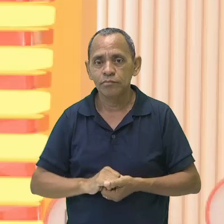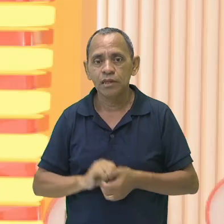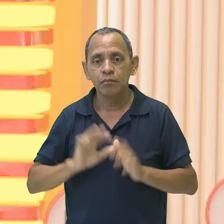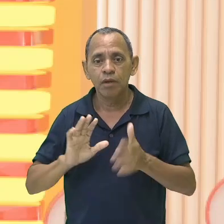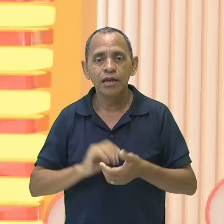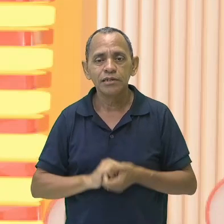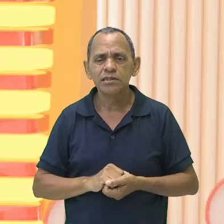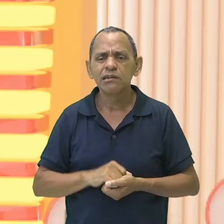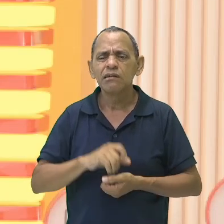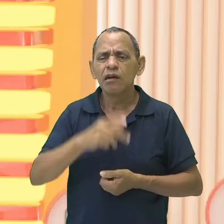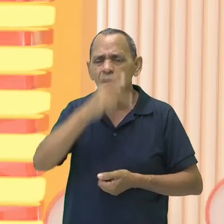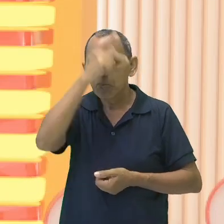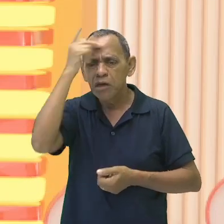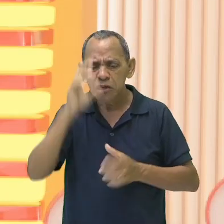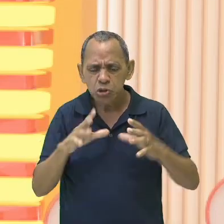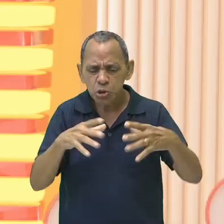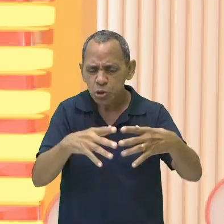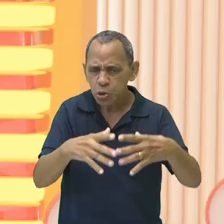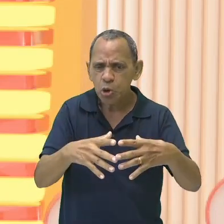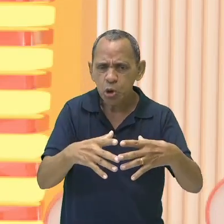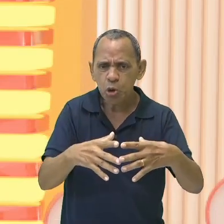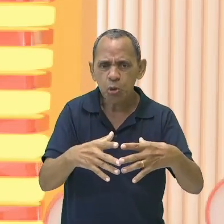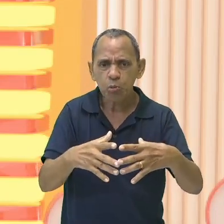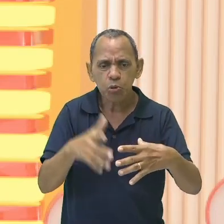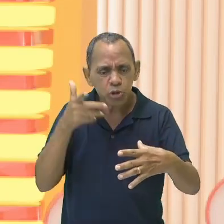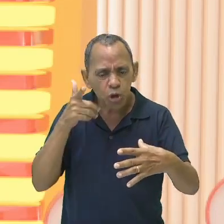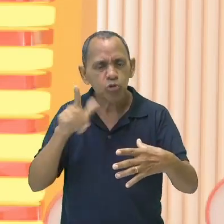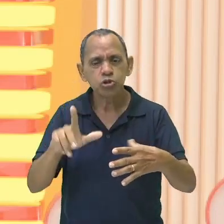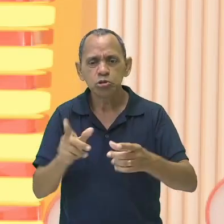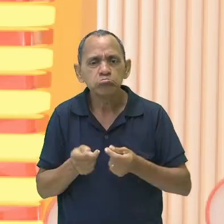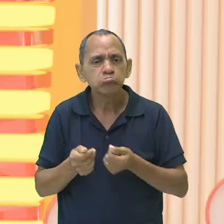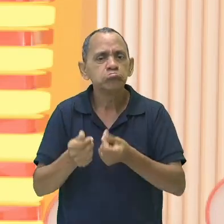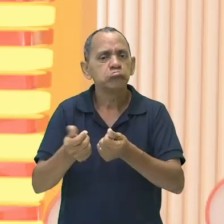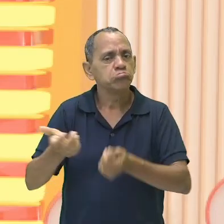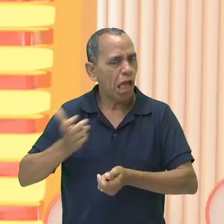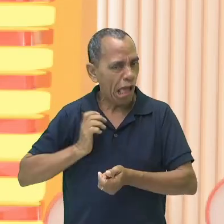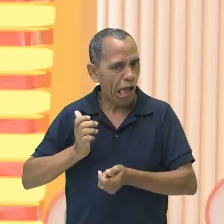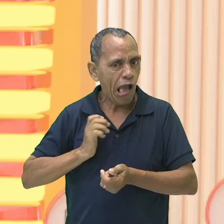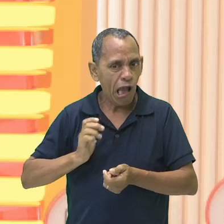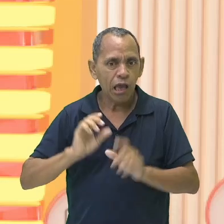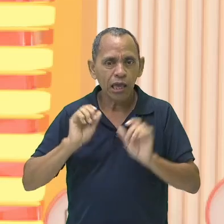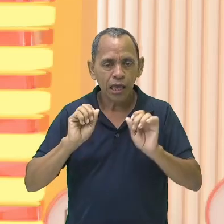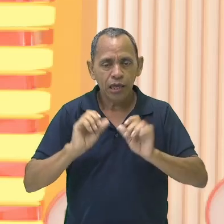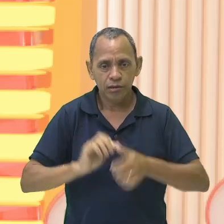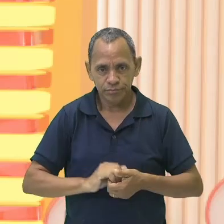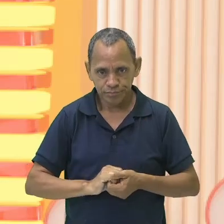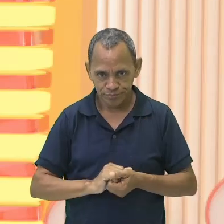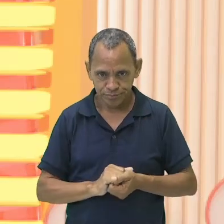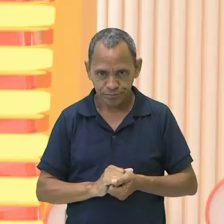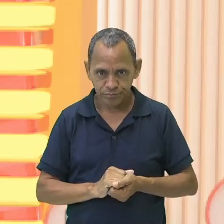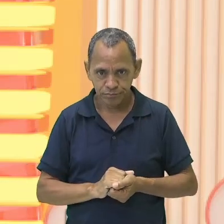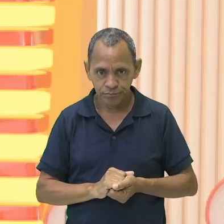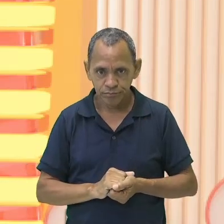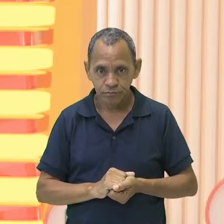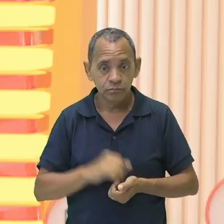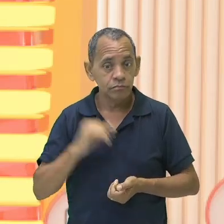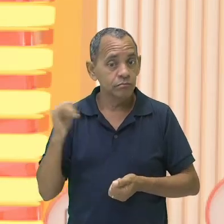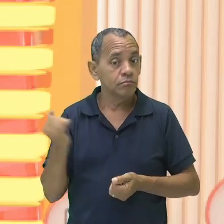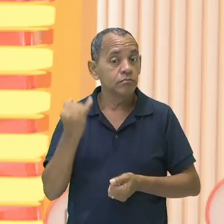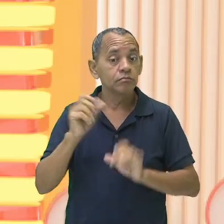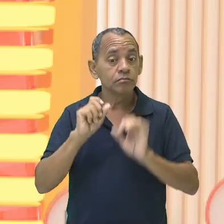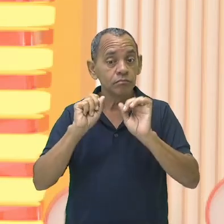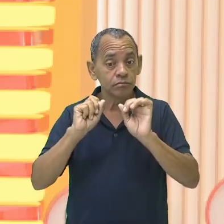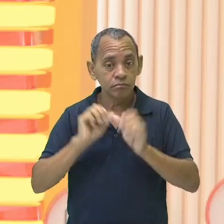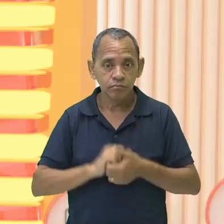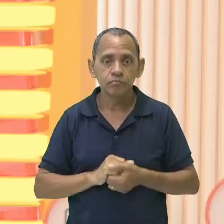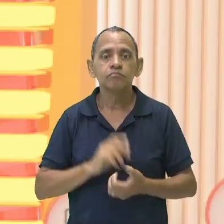acelerada. Não é para habitações, projetos urbanísticos, não, é para botar mesmo produção agropecuária aí